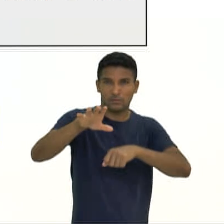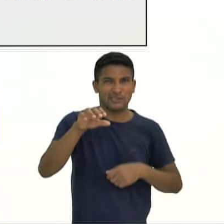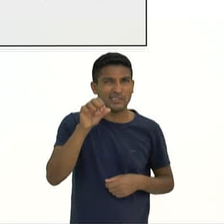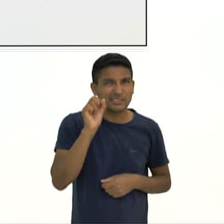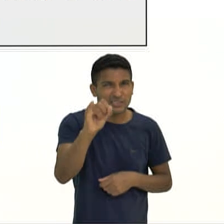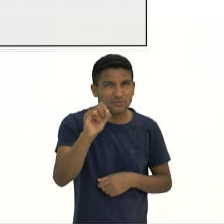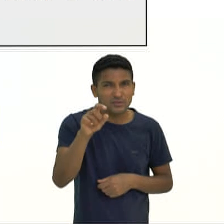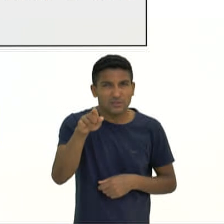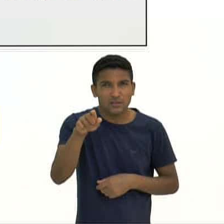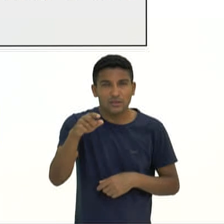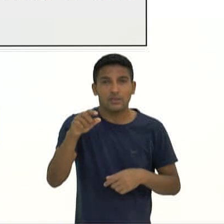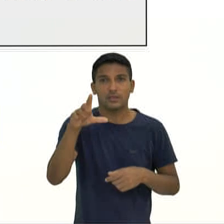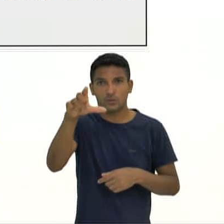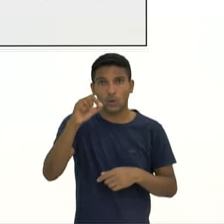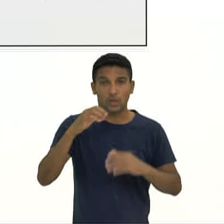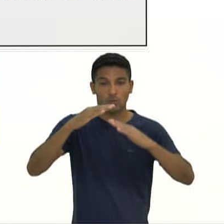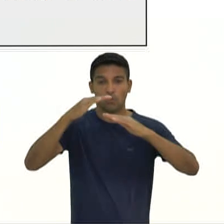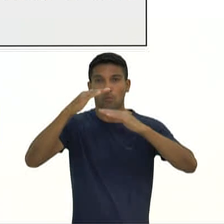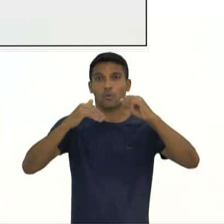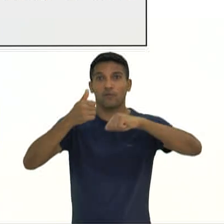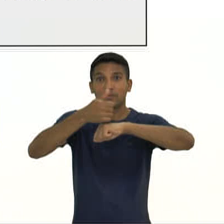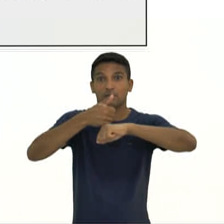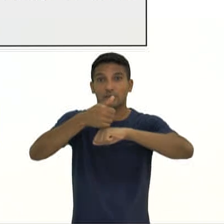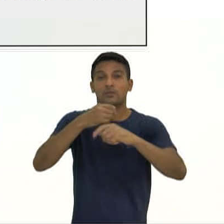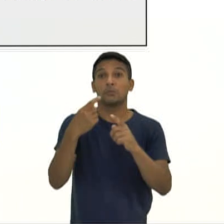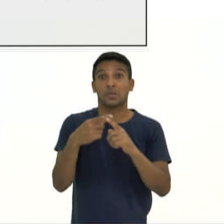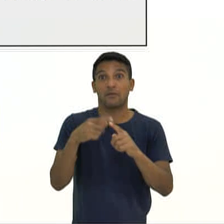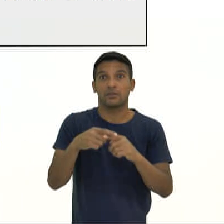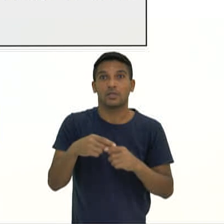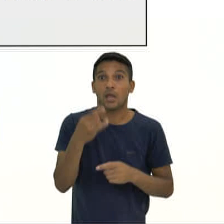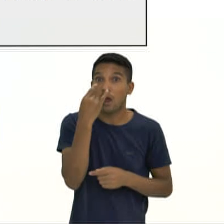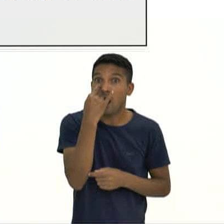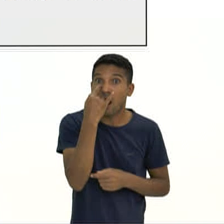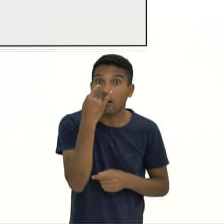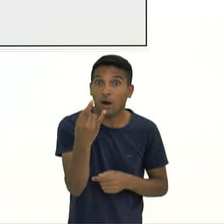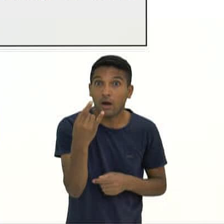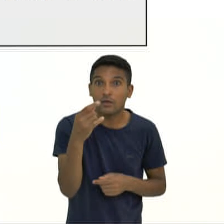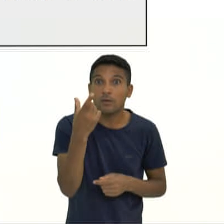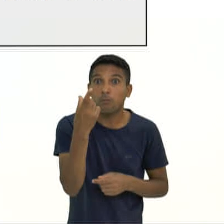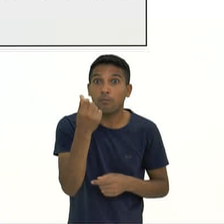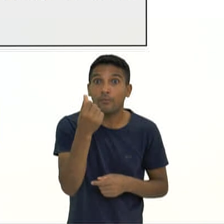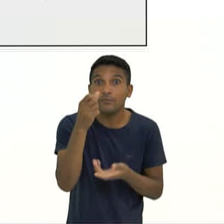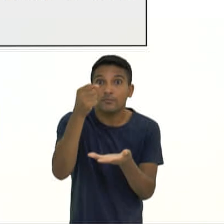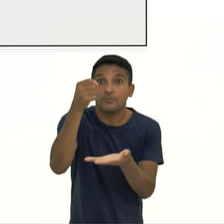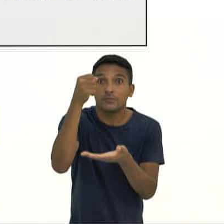sem gostar dela, é um atalho para a frustração. Gabriela Andrade, postado em